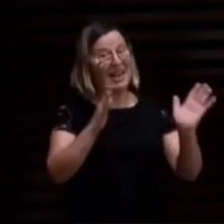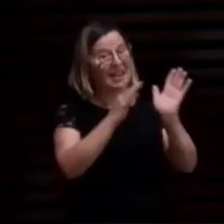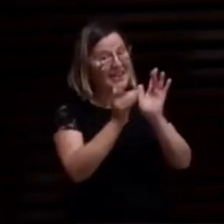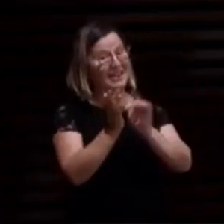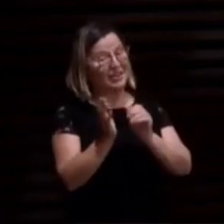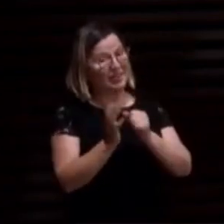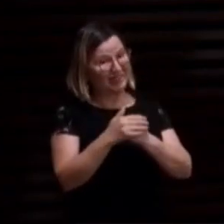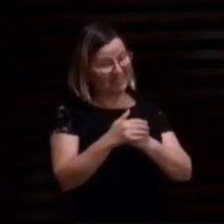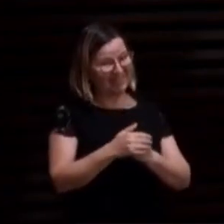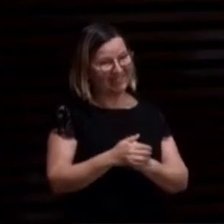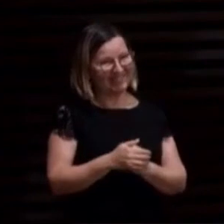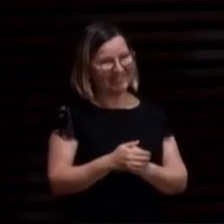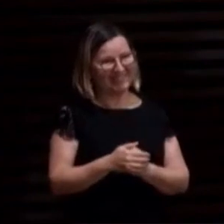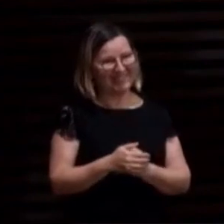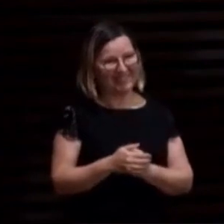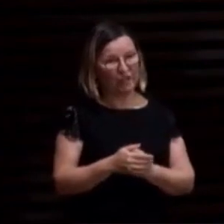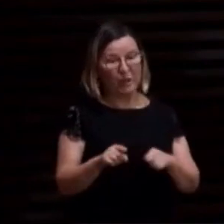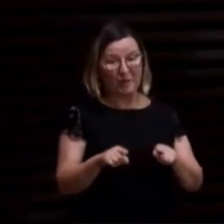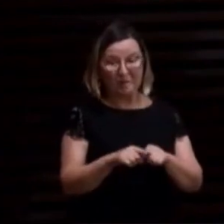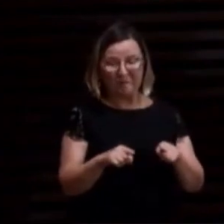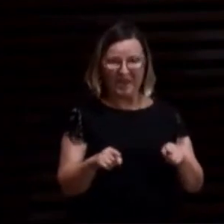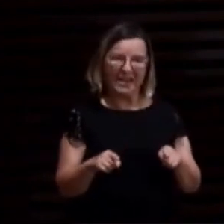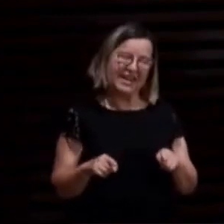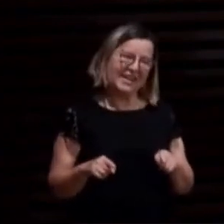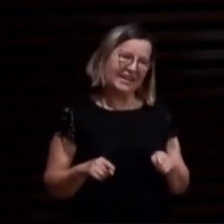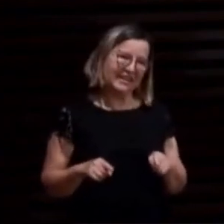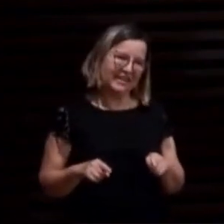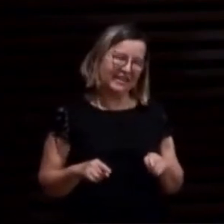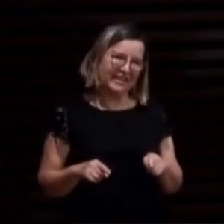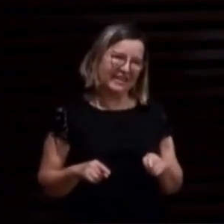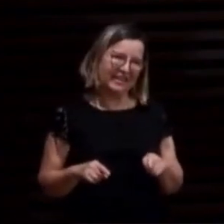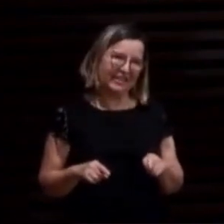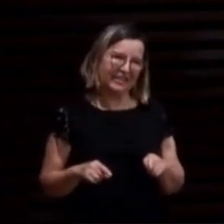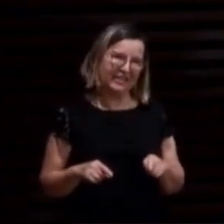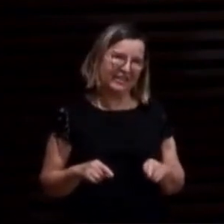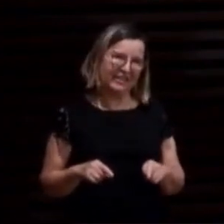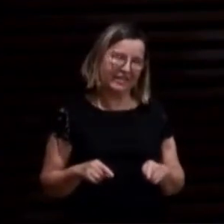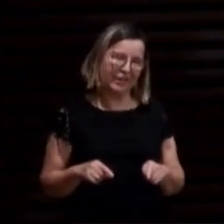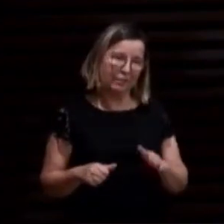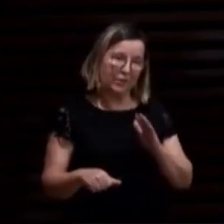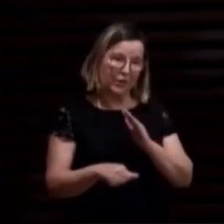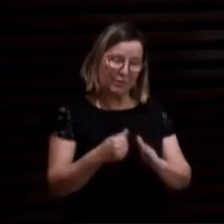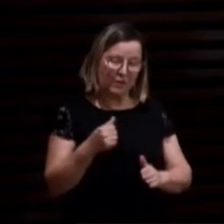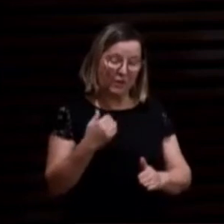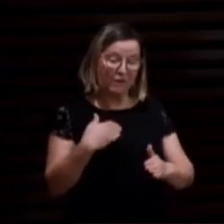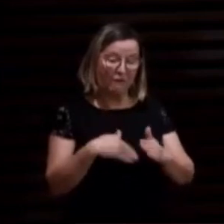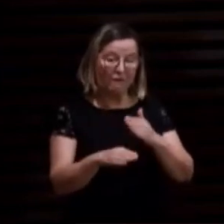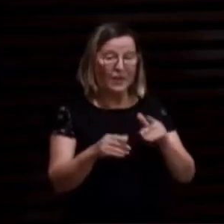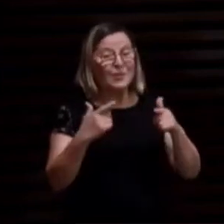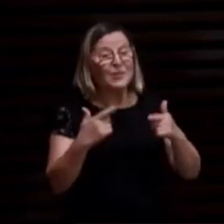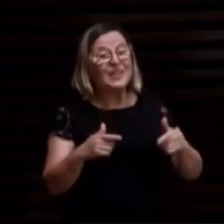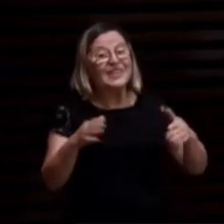mas aqui não. Ele primeiro foi ao seu lugar de intimidade. Qual era o lugar de